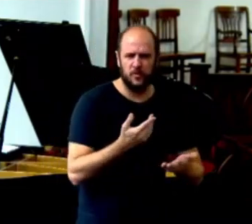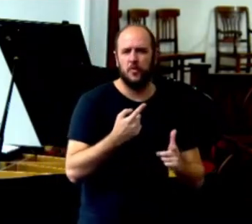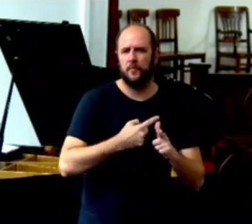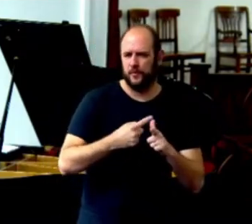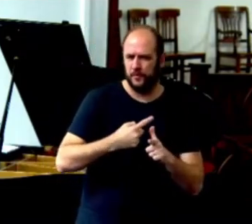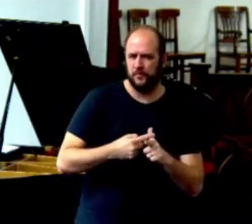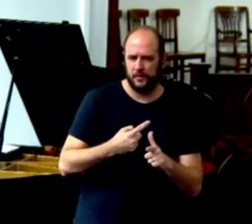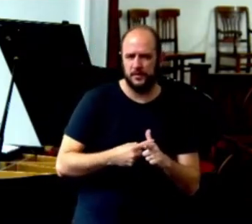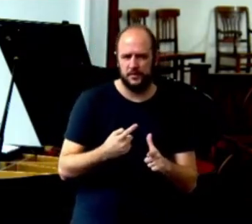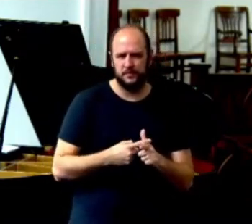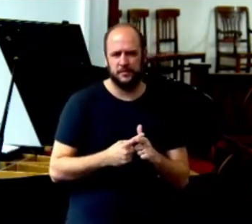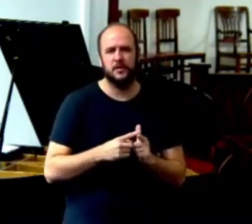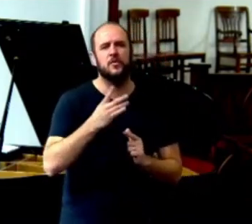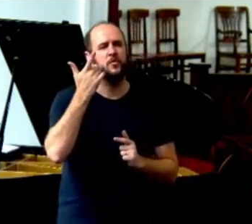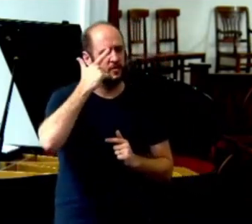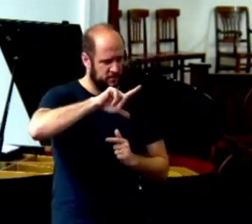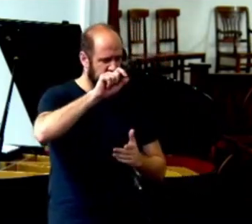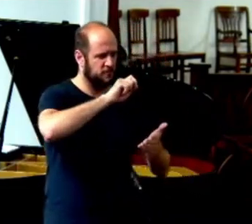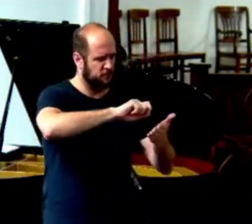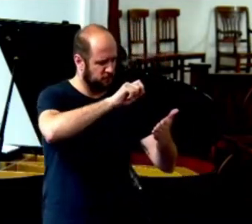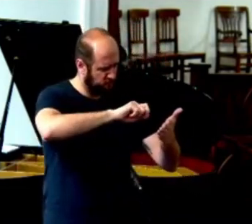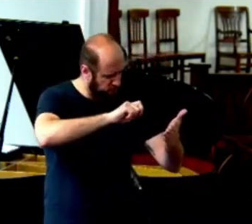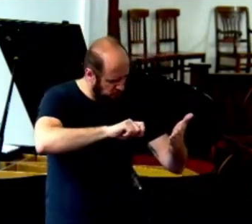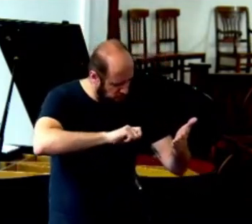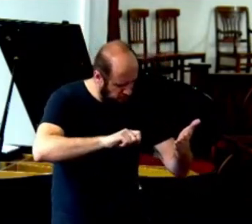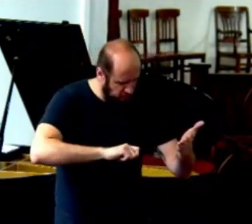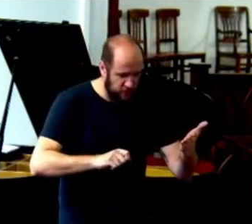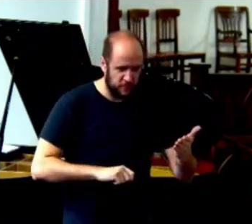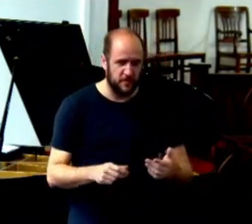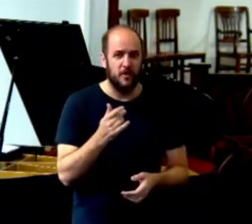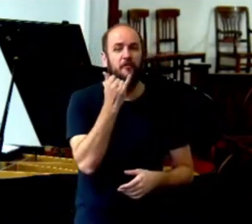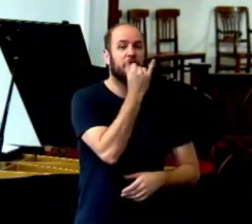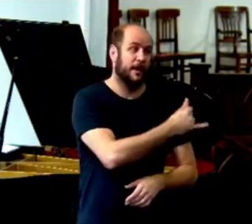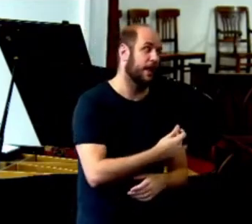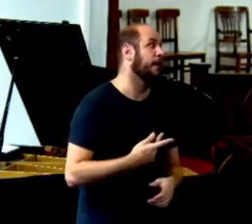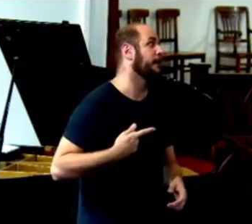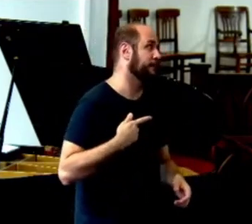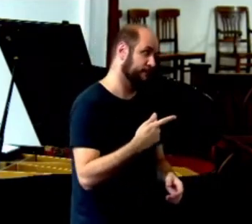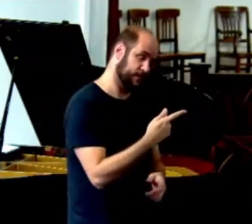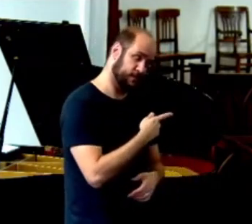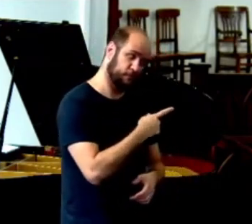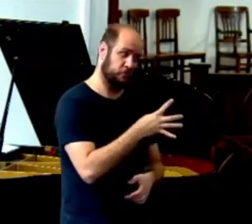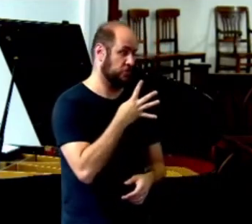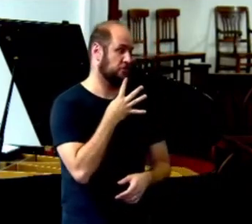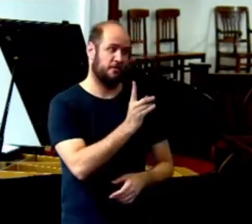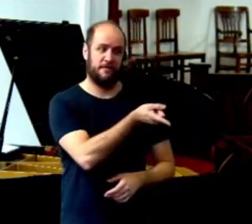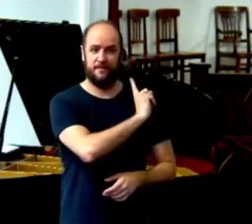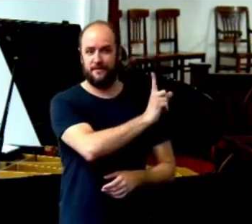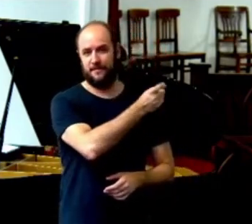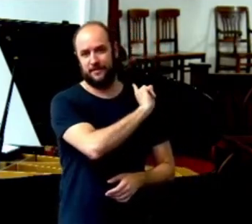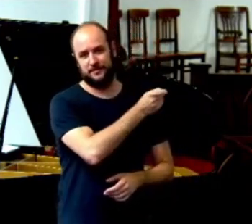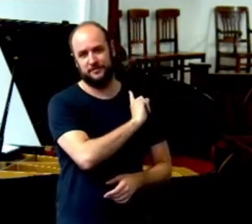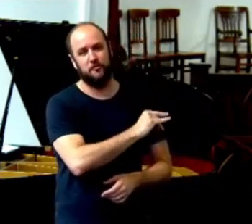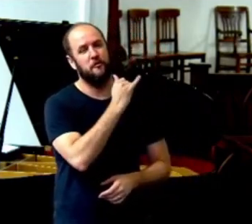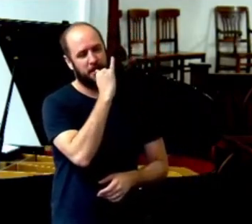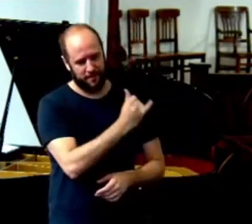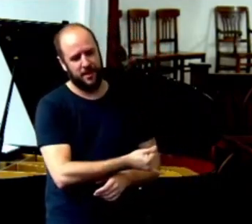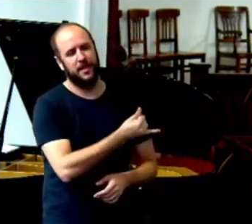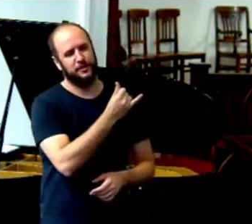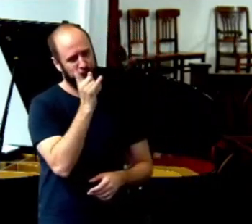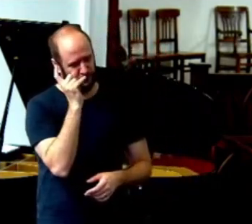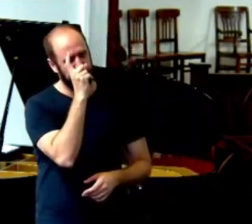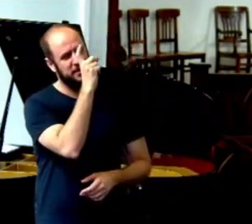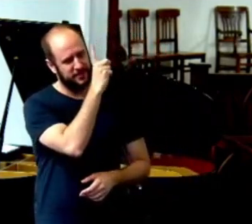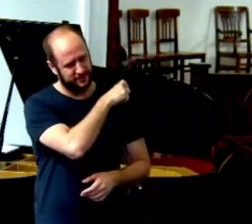conjugais, você é capaz de encher uma folha dizendo: pastor, você não sabe quem é essa mulher.